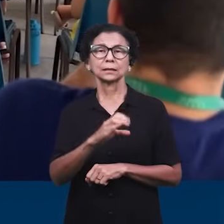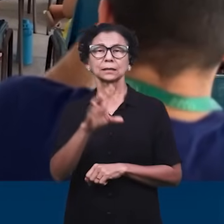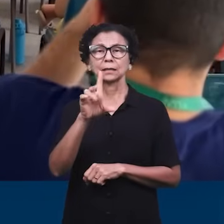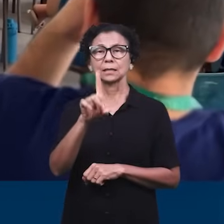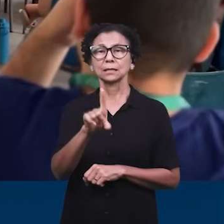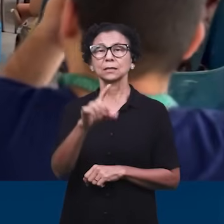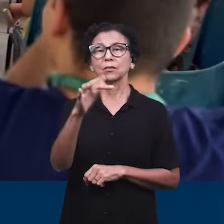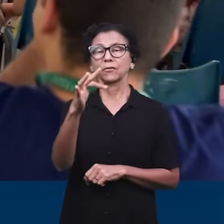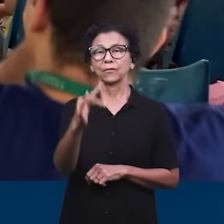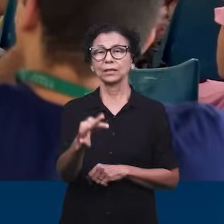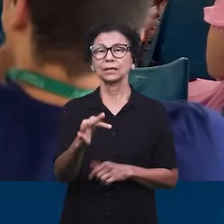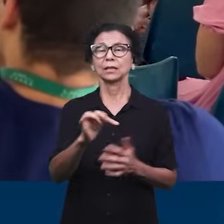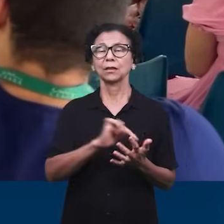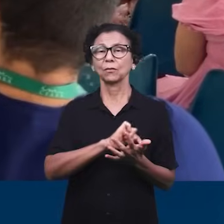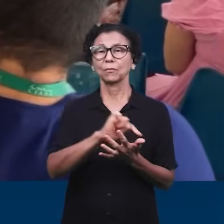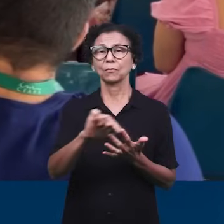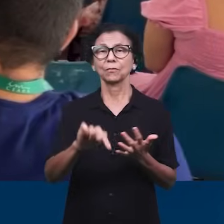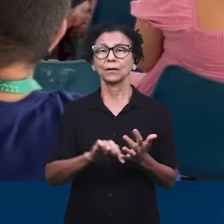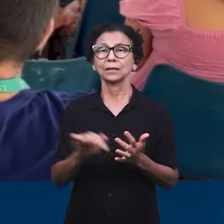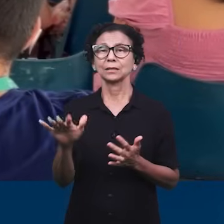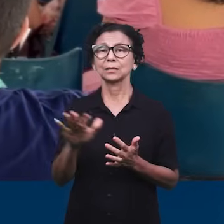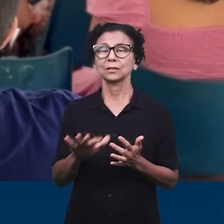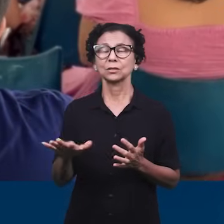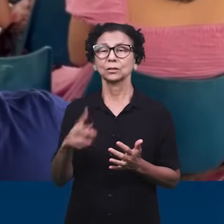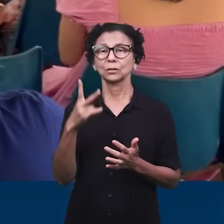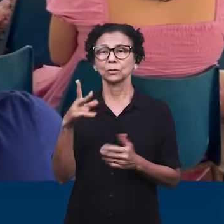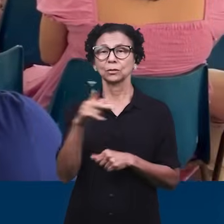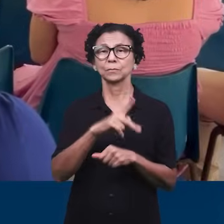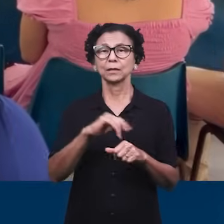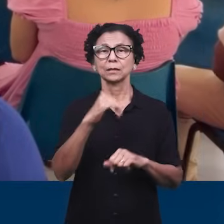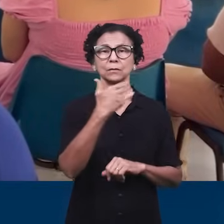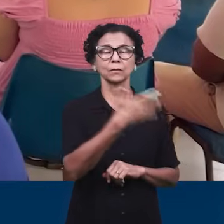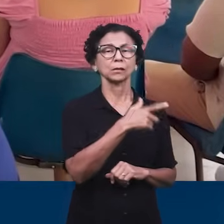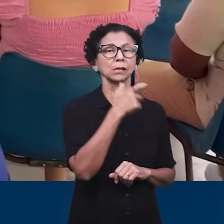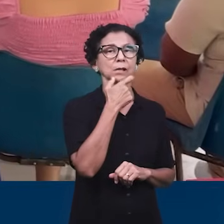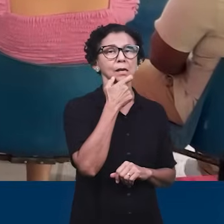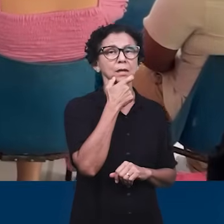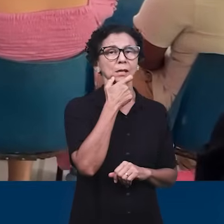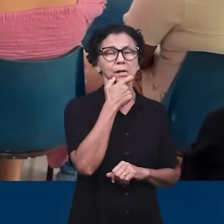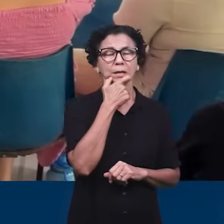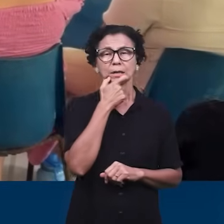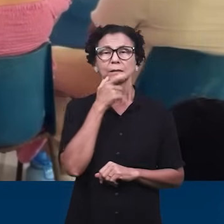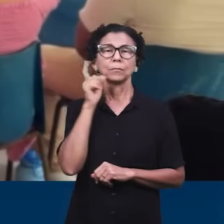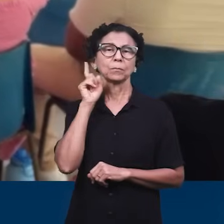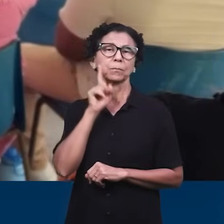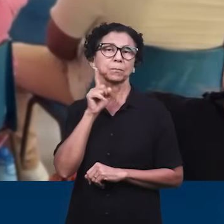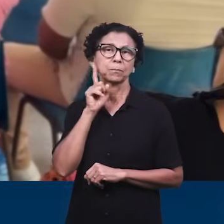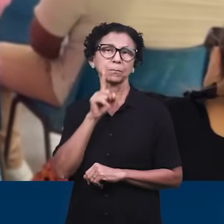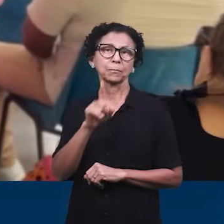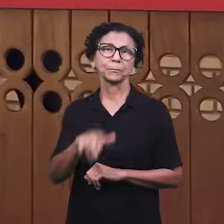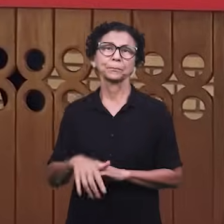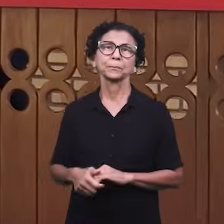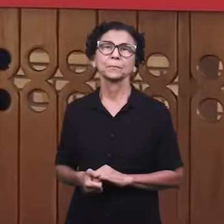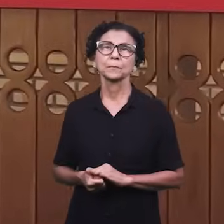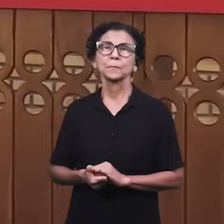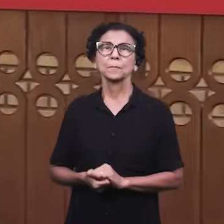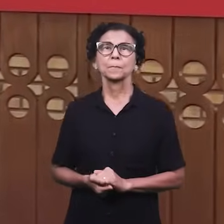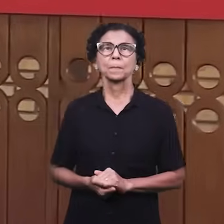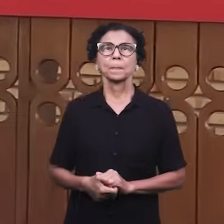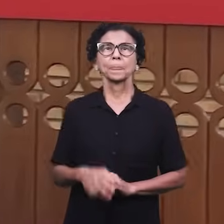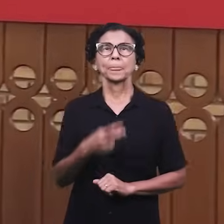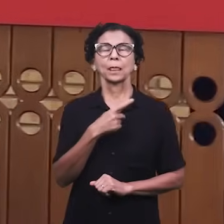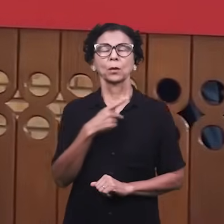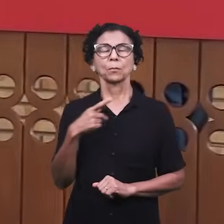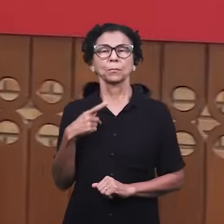Federal e pelo menos dois países do exterior, Inglaterra e Estados Unidos. O pastor André